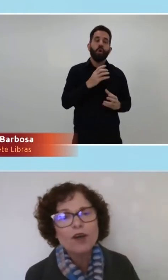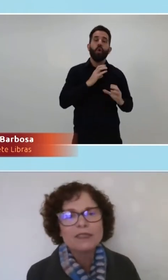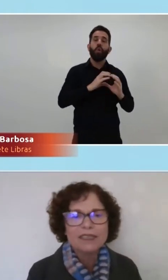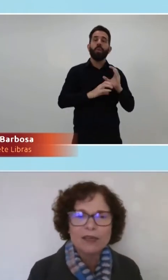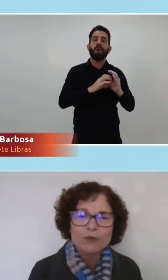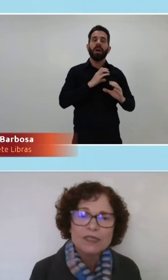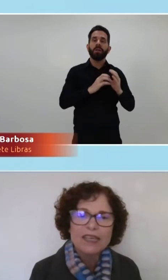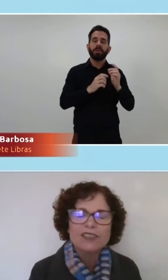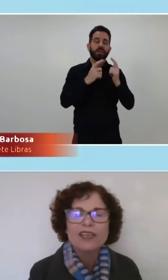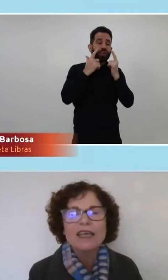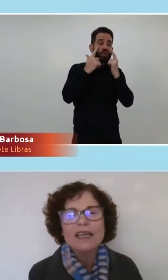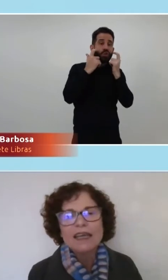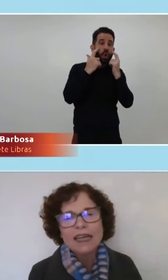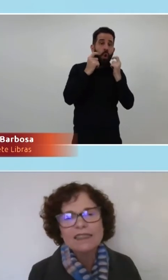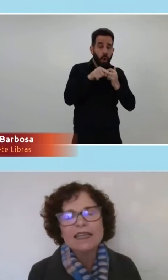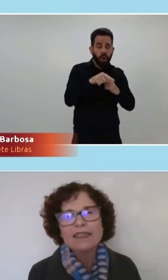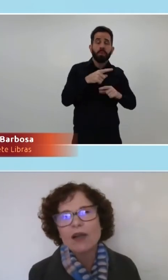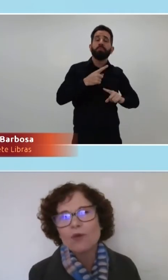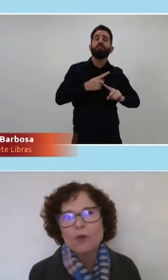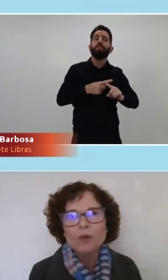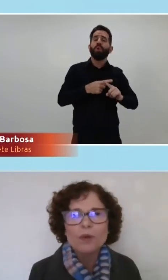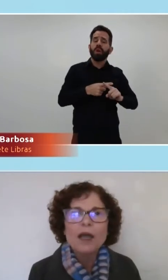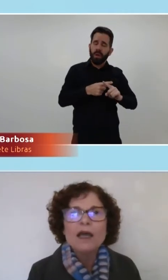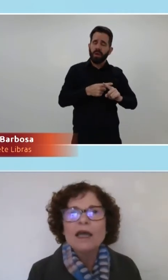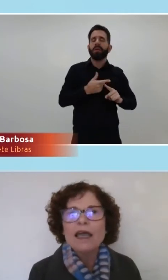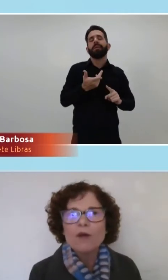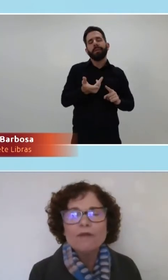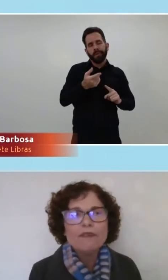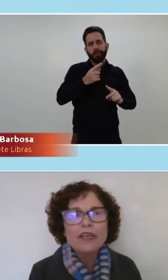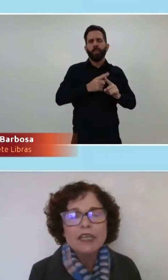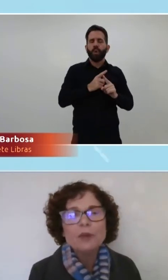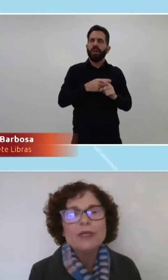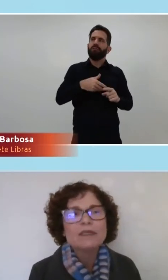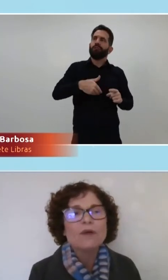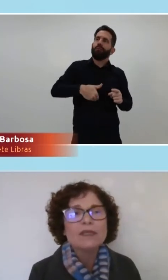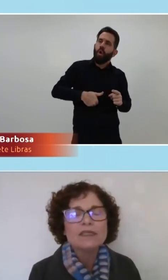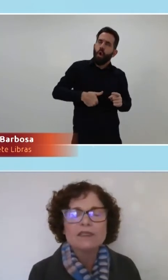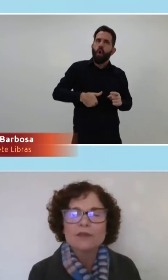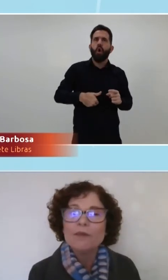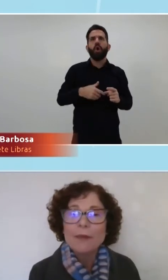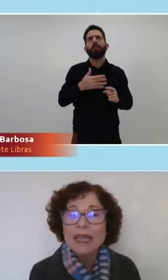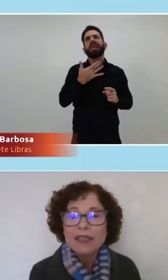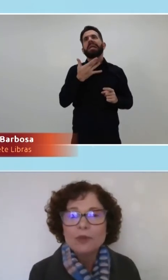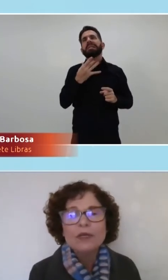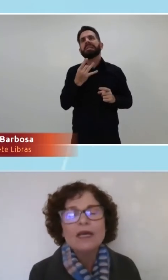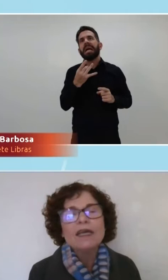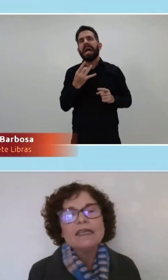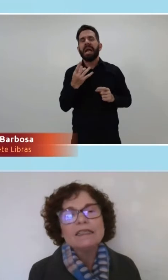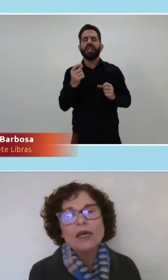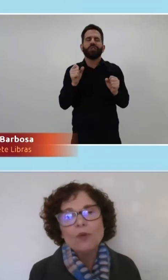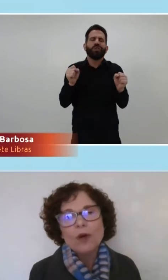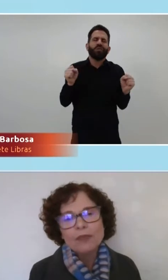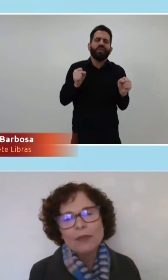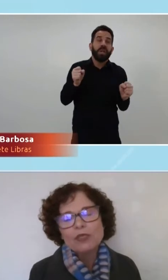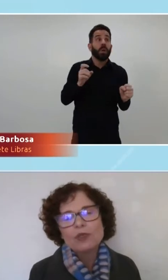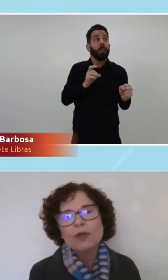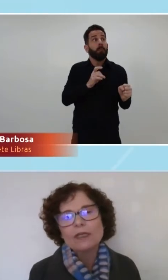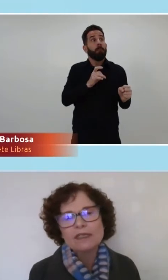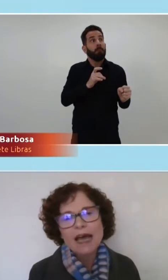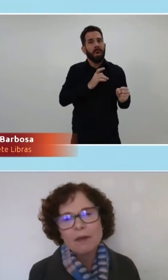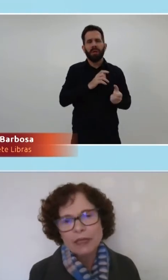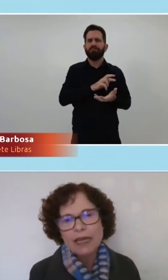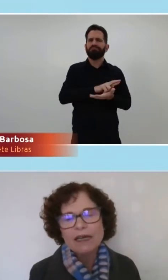com fome, se ele está com sede, né, se ele está com frio, então, assim, com medo. Então, quando a